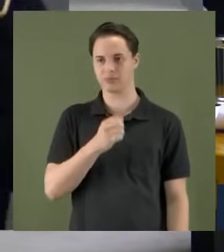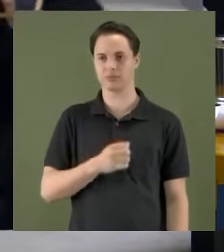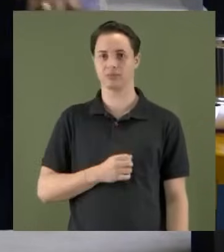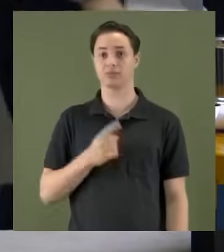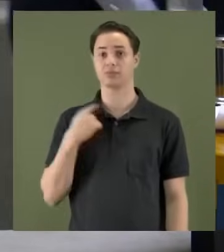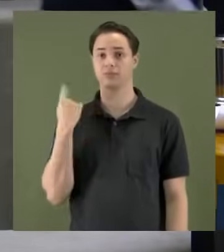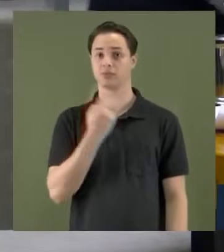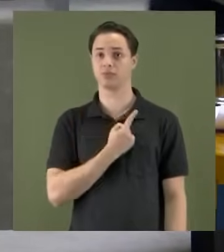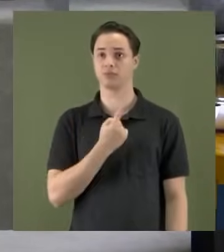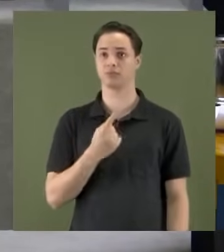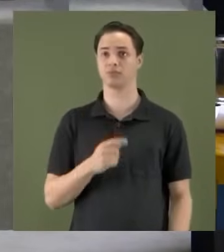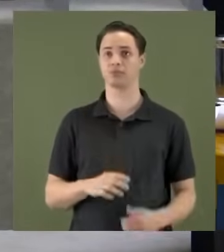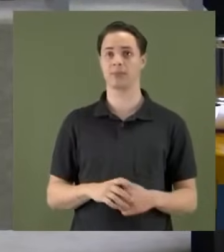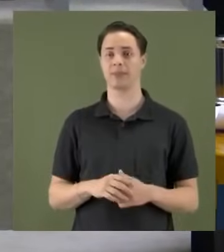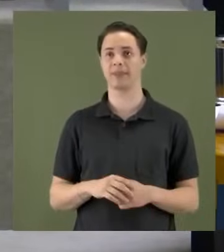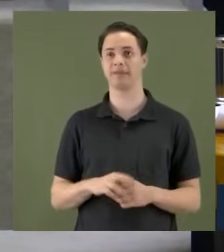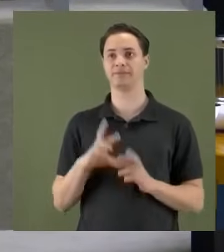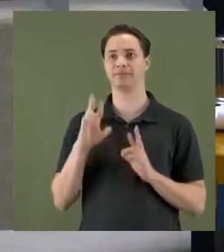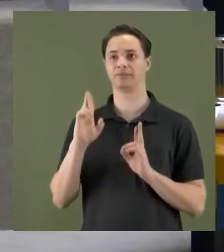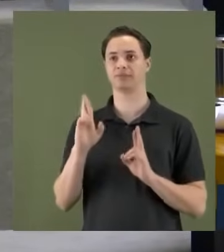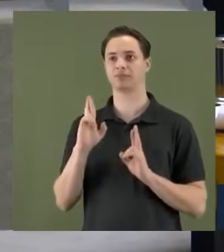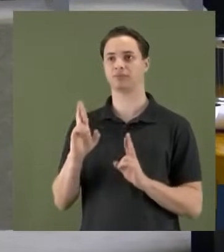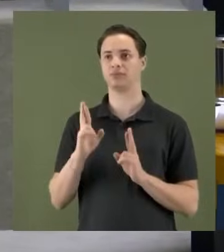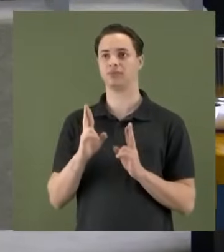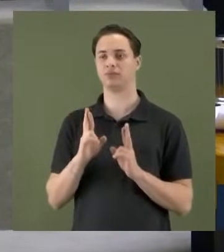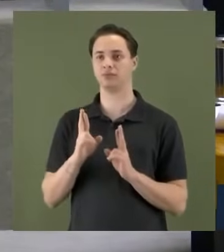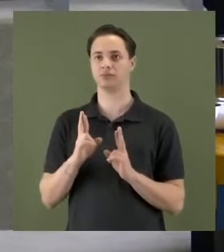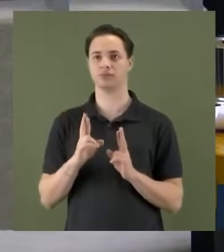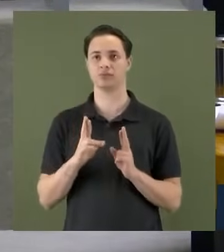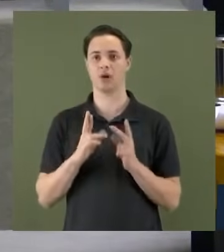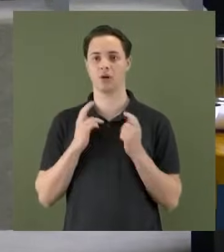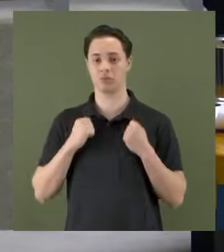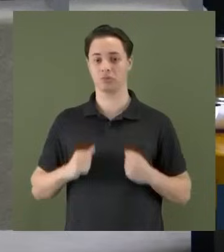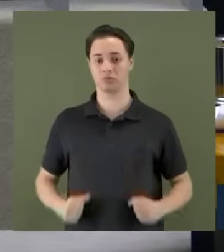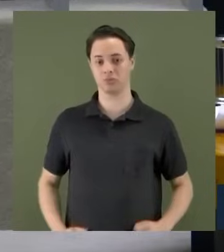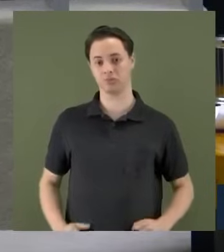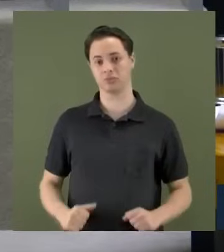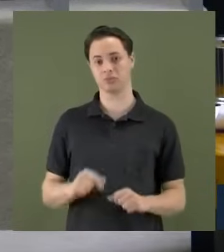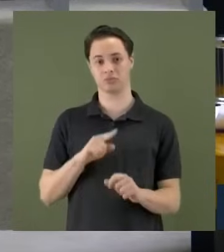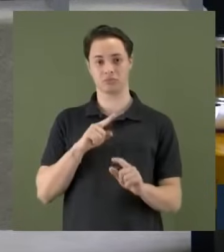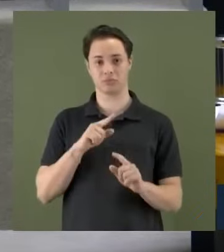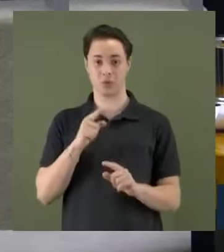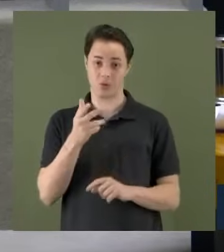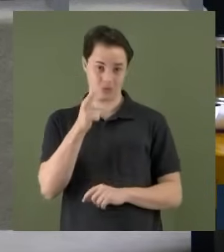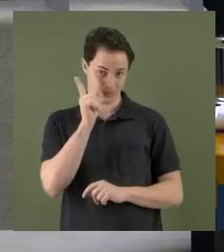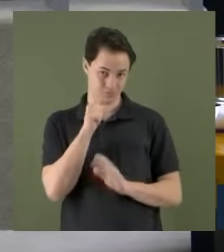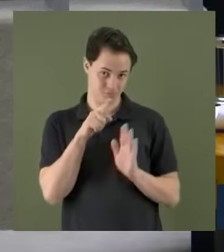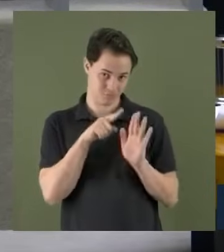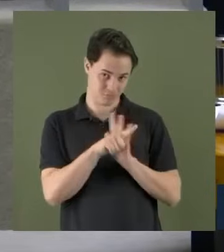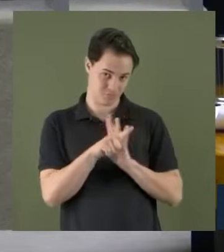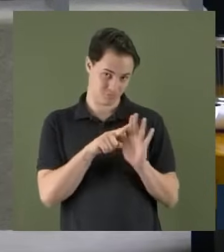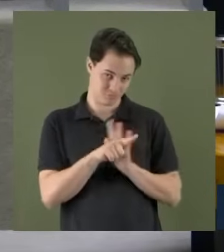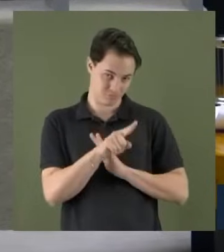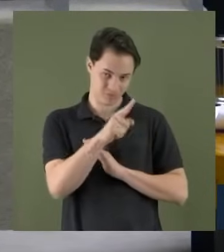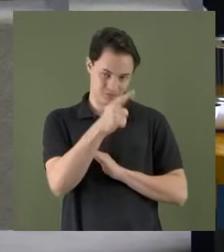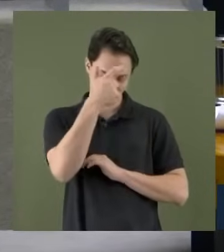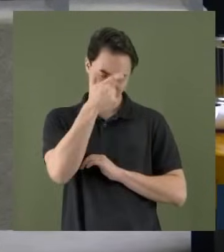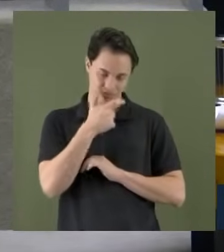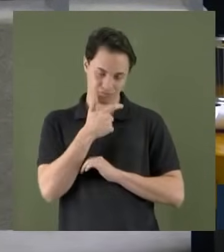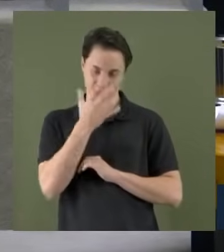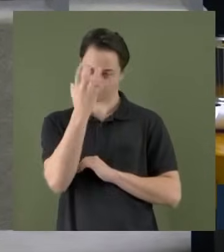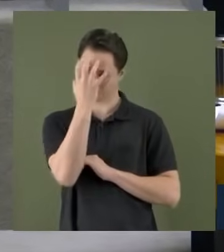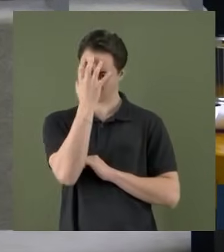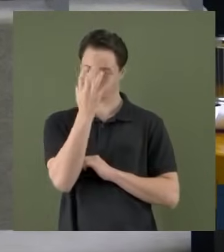Nós esperamos que o figurino que foi vestido por ocasião da sabatina pelo senhor ministro Flávio